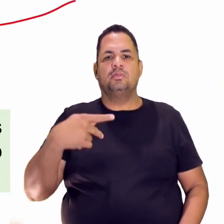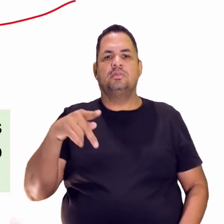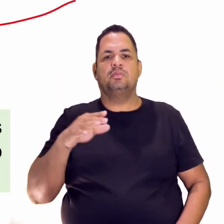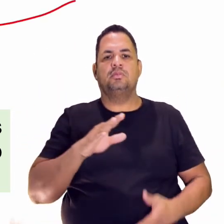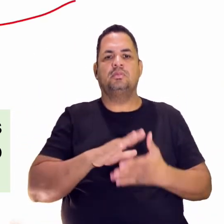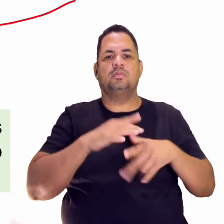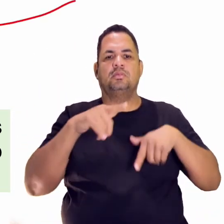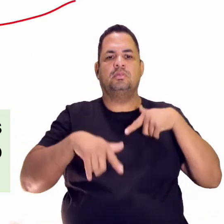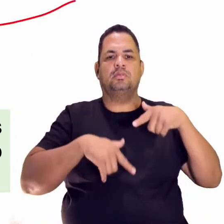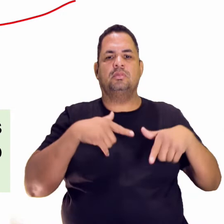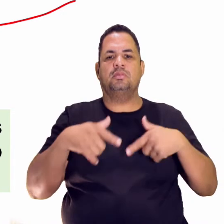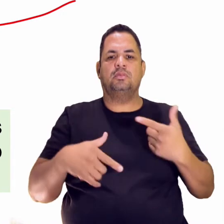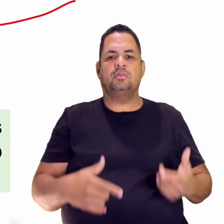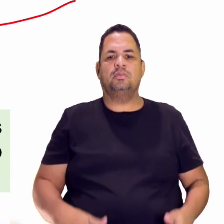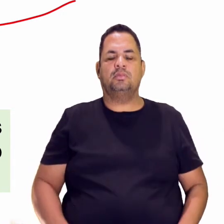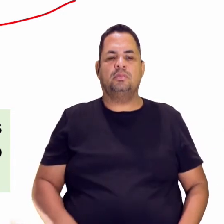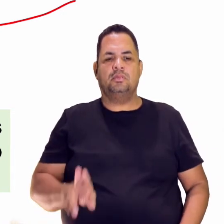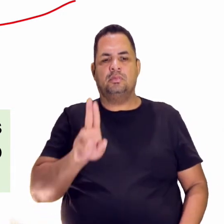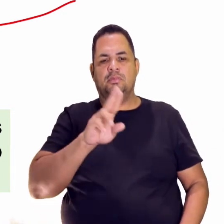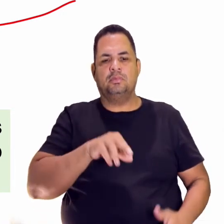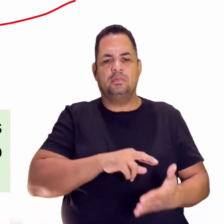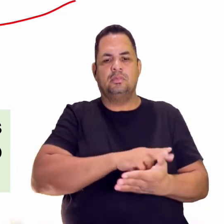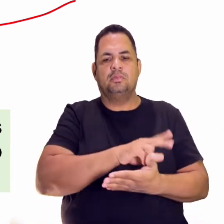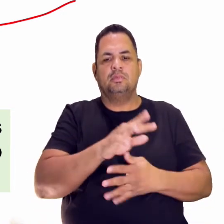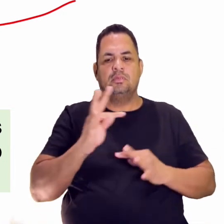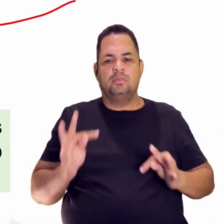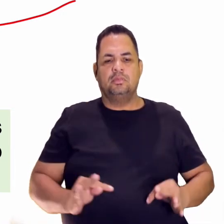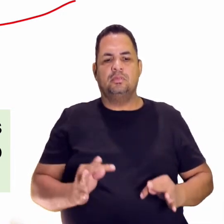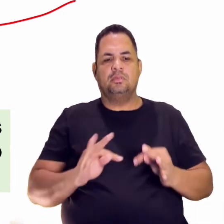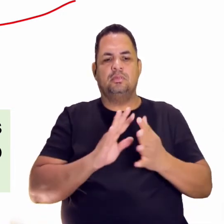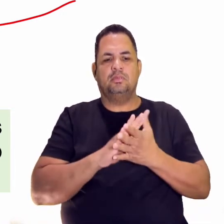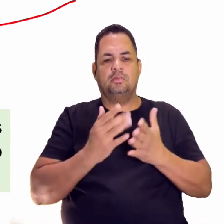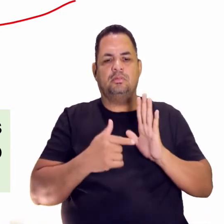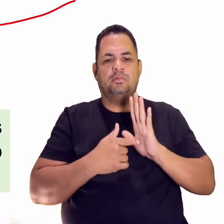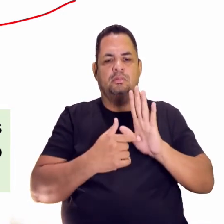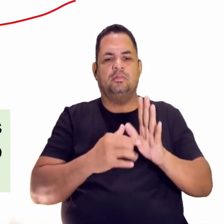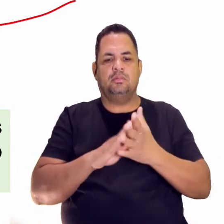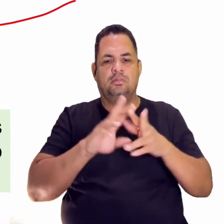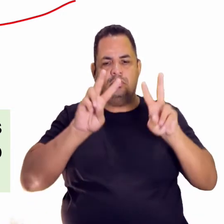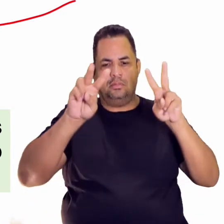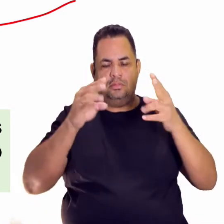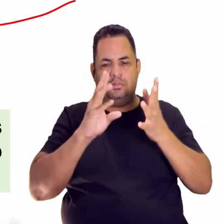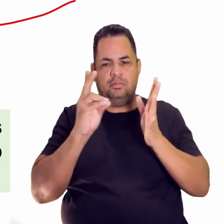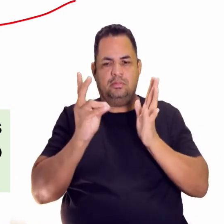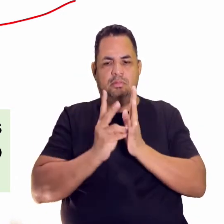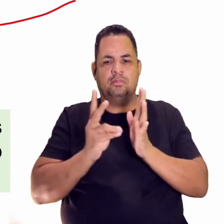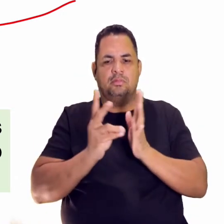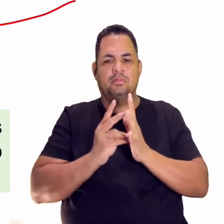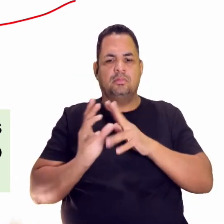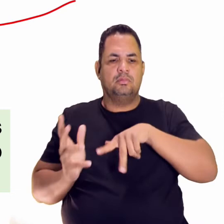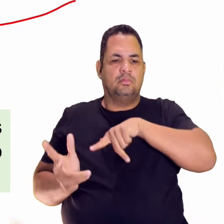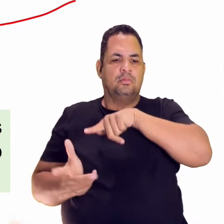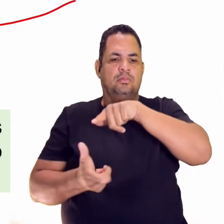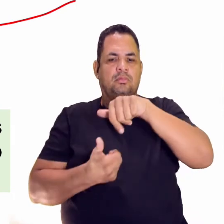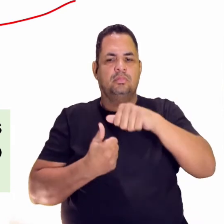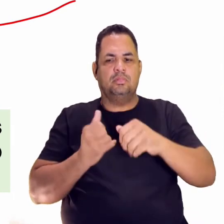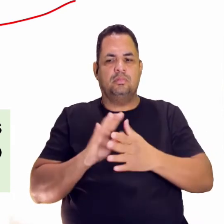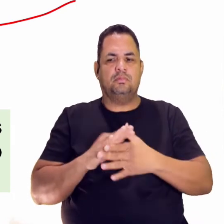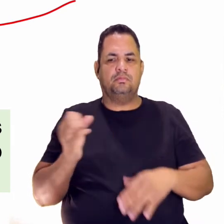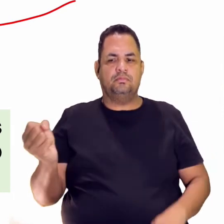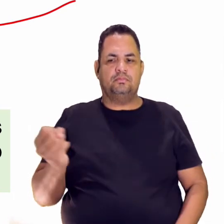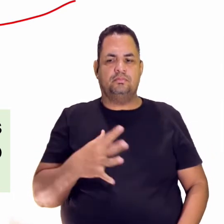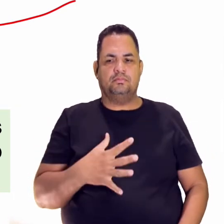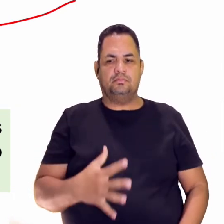em artes plásticas usa diversas técnicas para retratar a temática indígena no